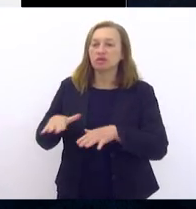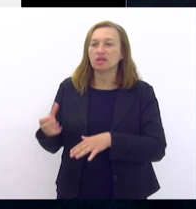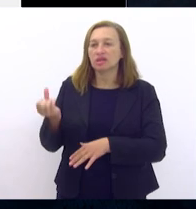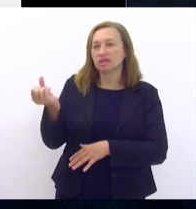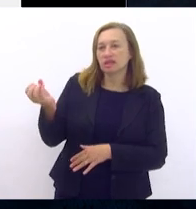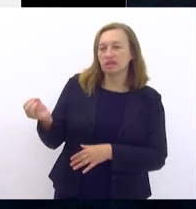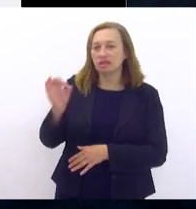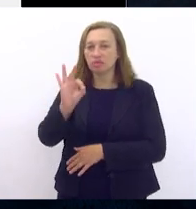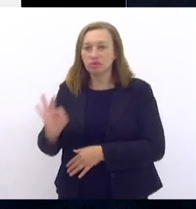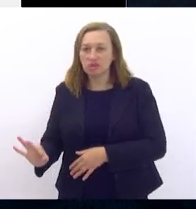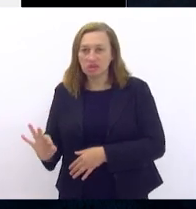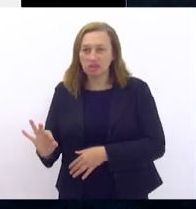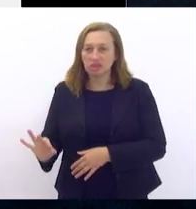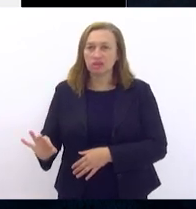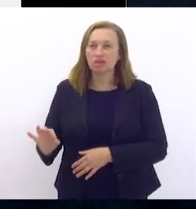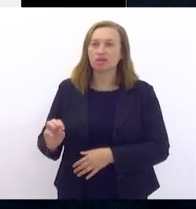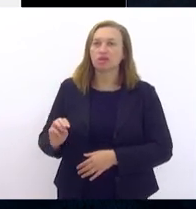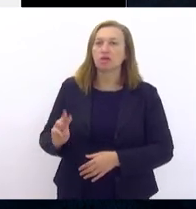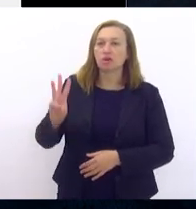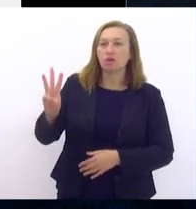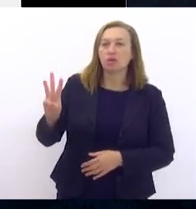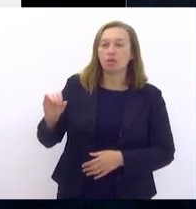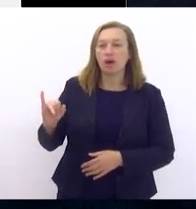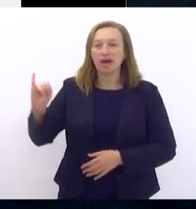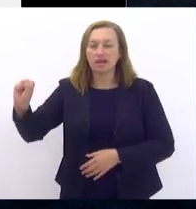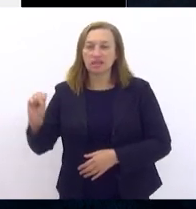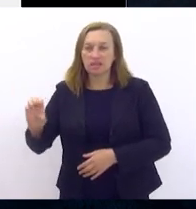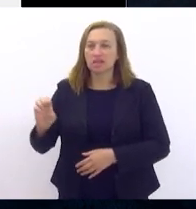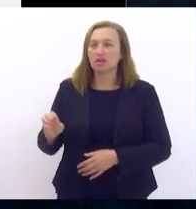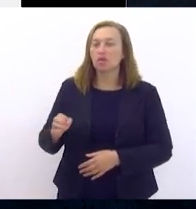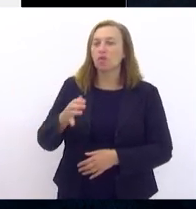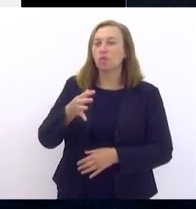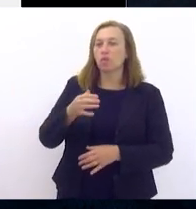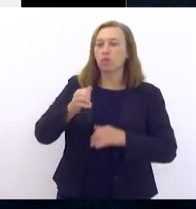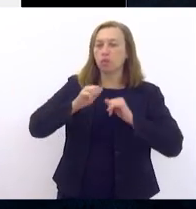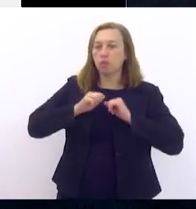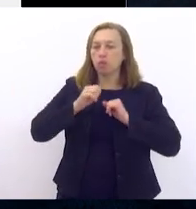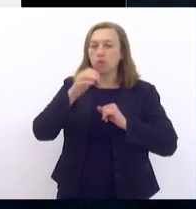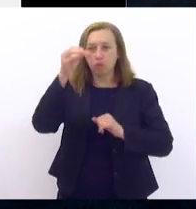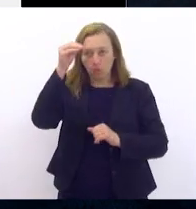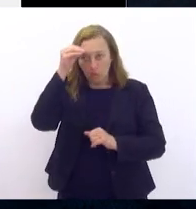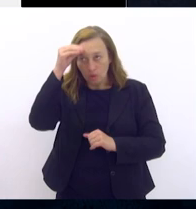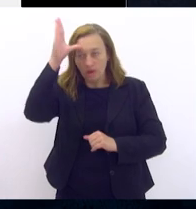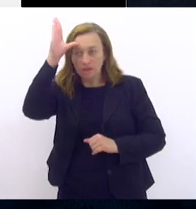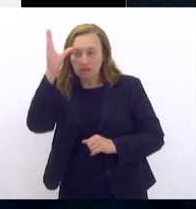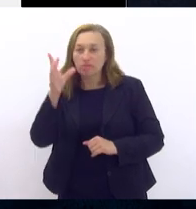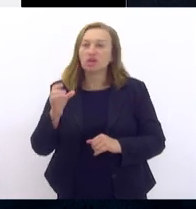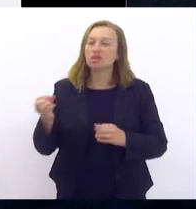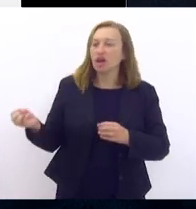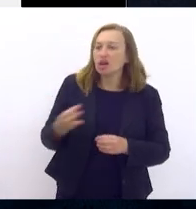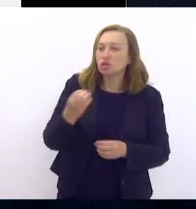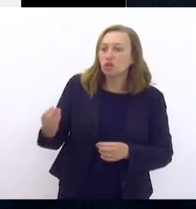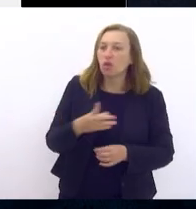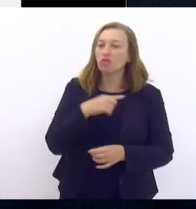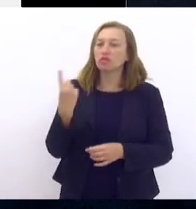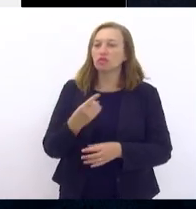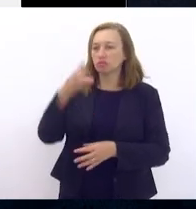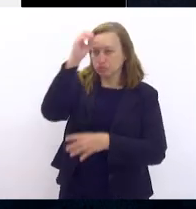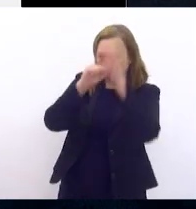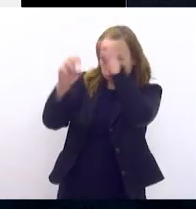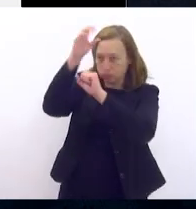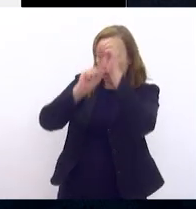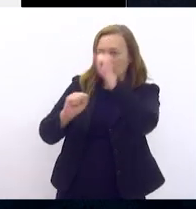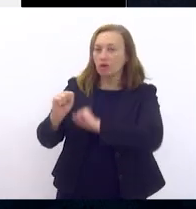de um reciclador que é o Waze para trazer conhecimento é o mercado novo a gente vem aprendendo para que a gente consiga acelerar